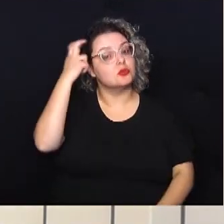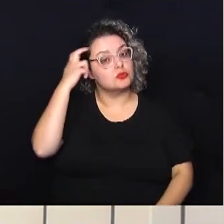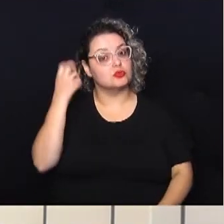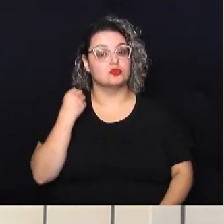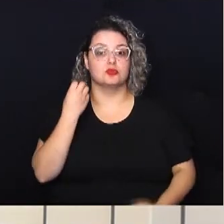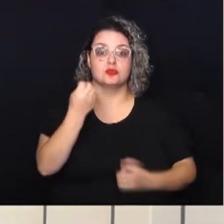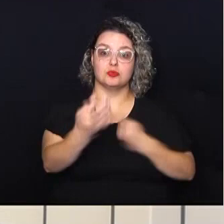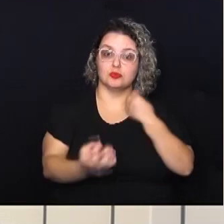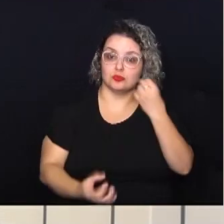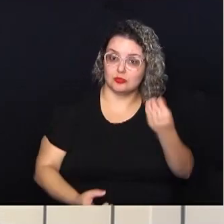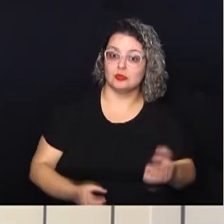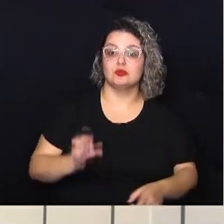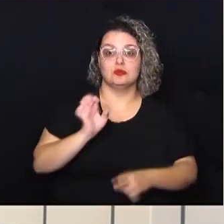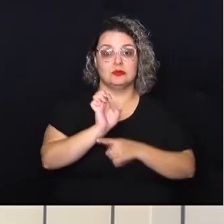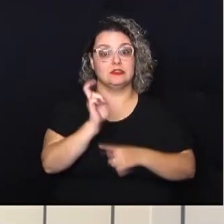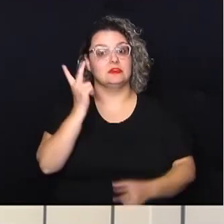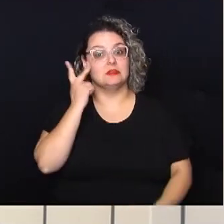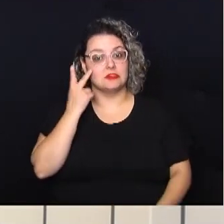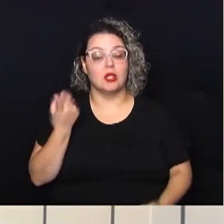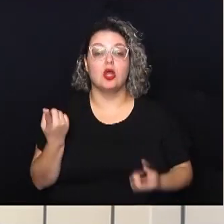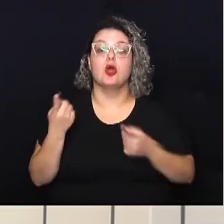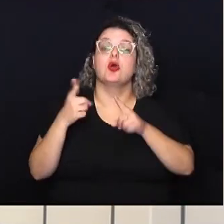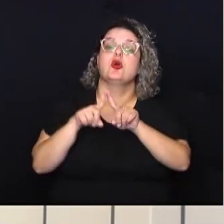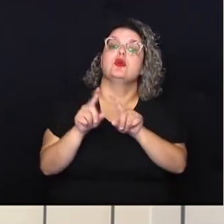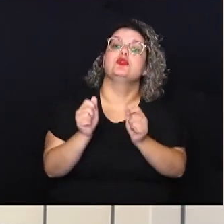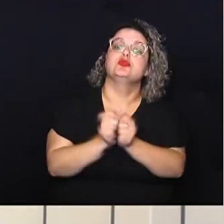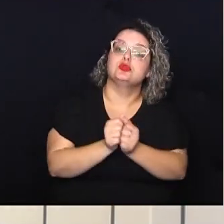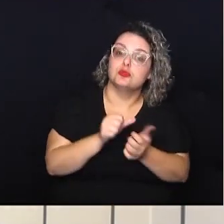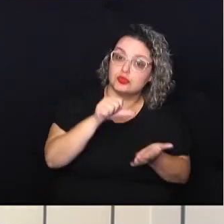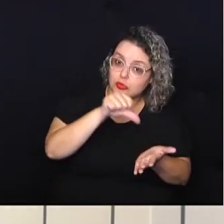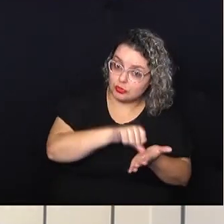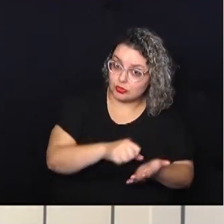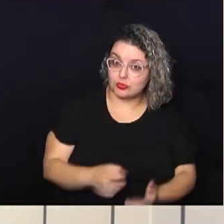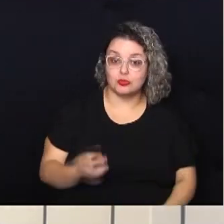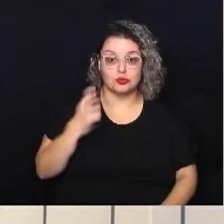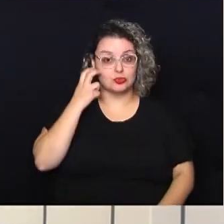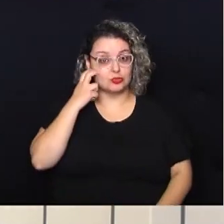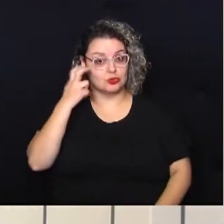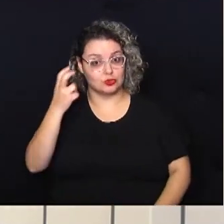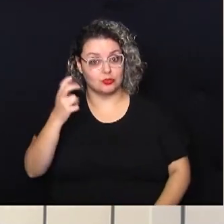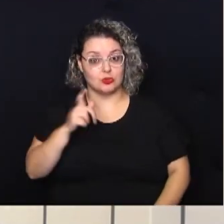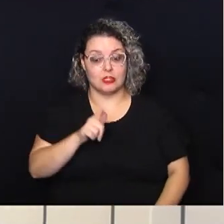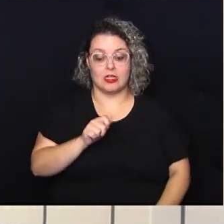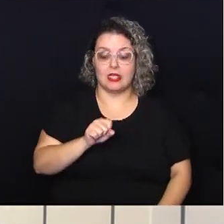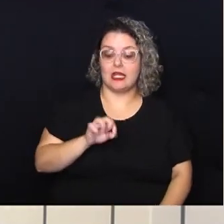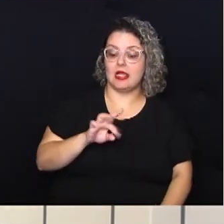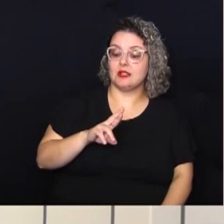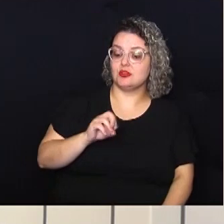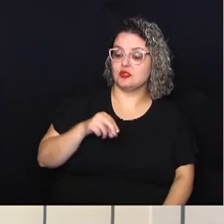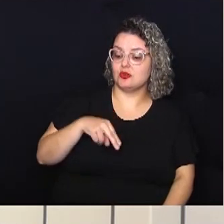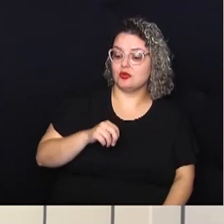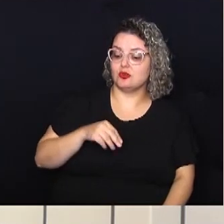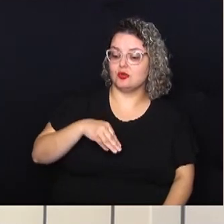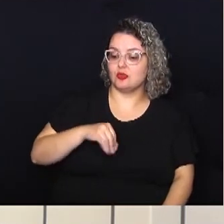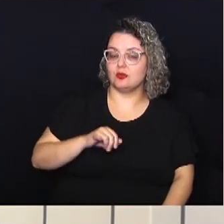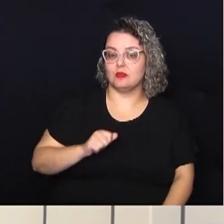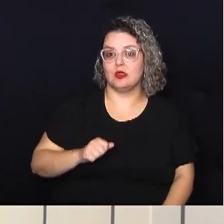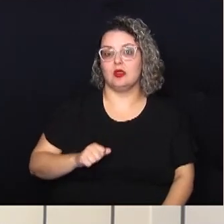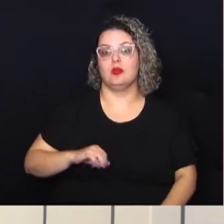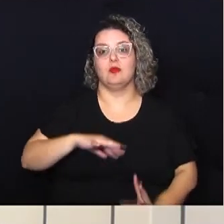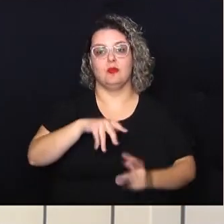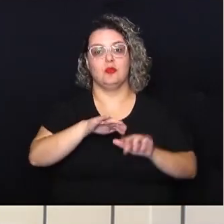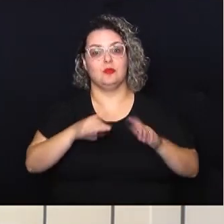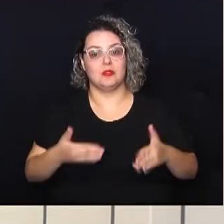Viagens do Estado de São Paulo, em parceria com o Núcleo de Inteligência em Gastronomia Mundo Mesa e o Senac